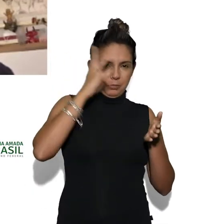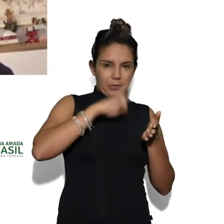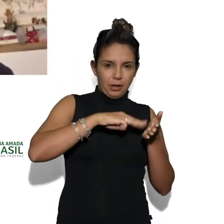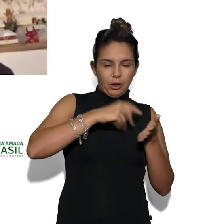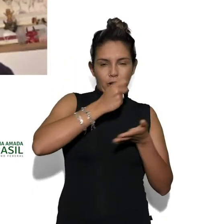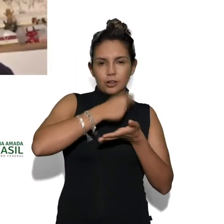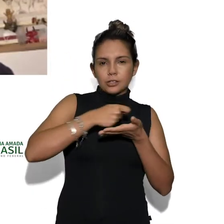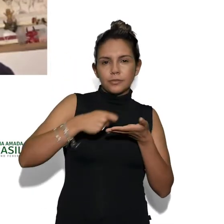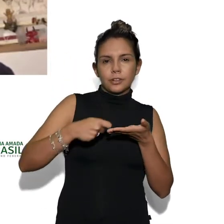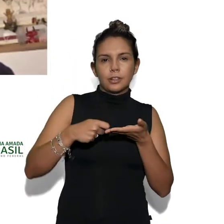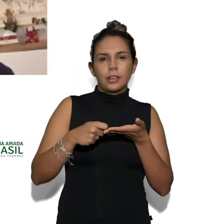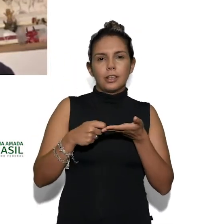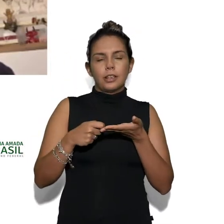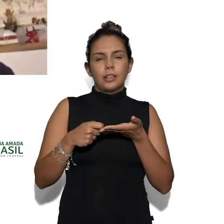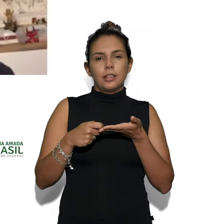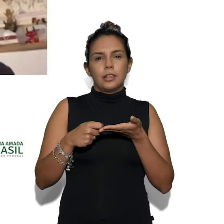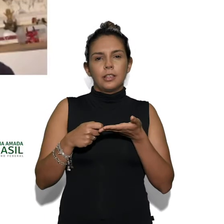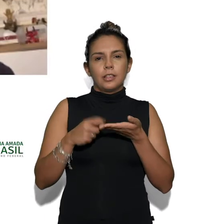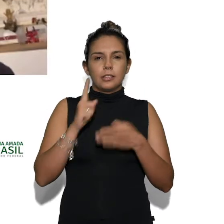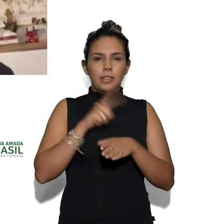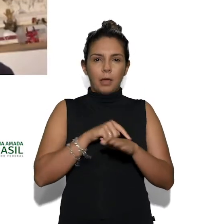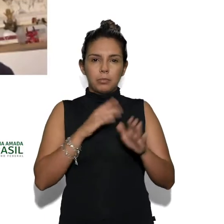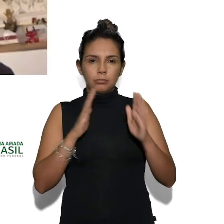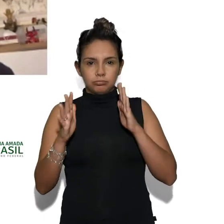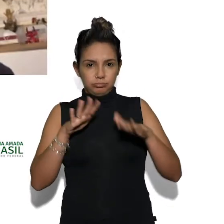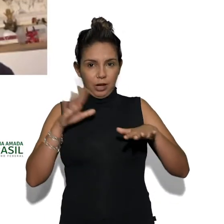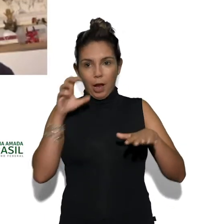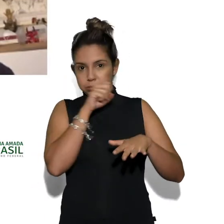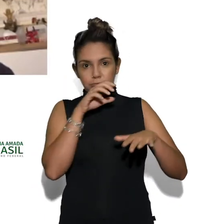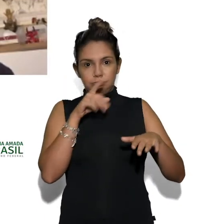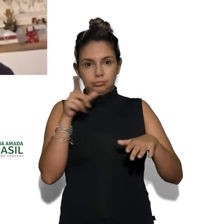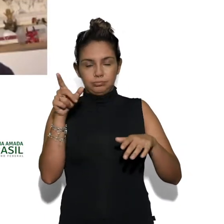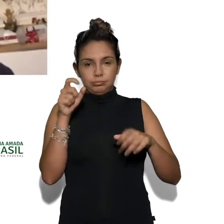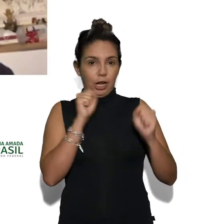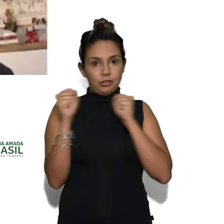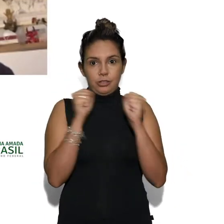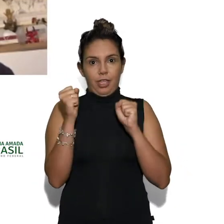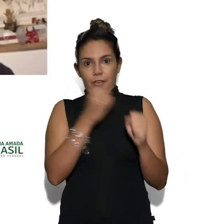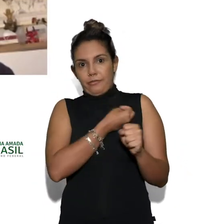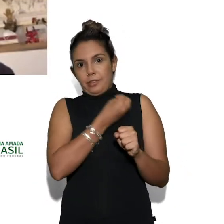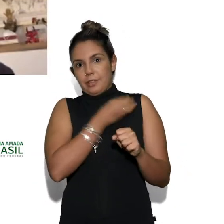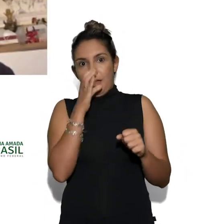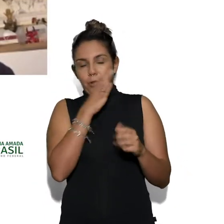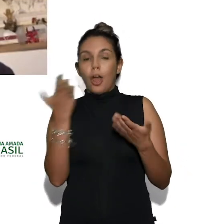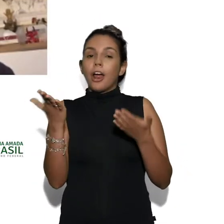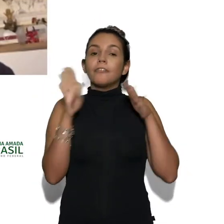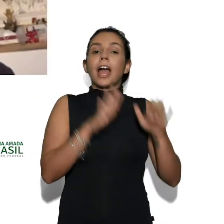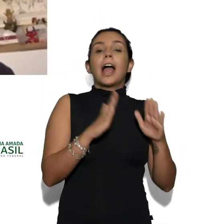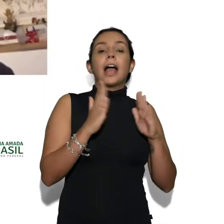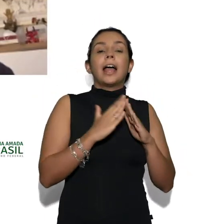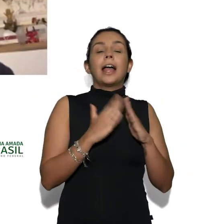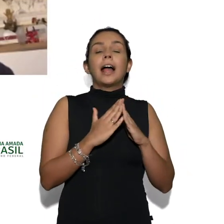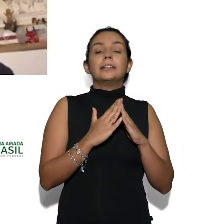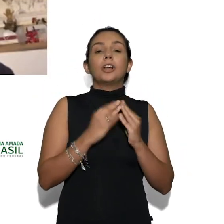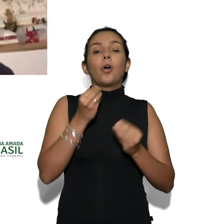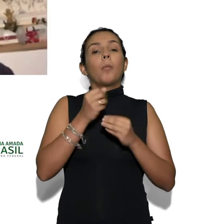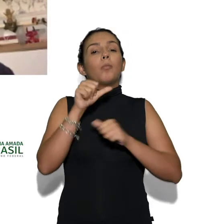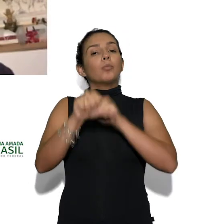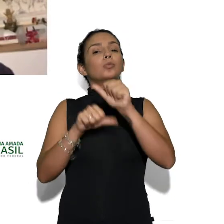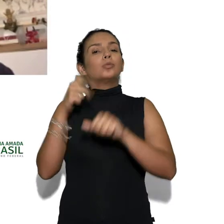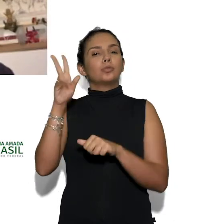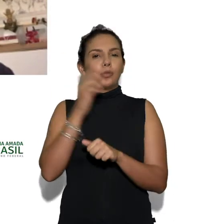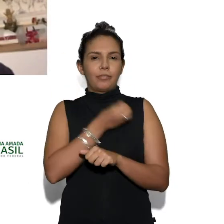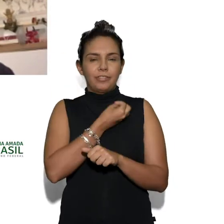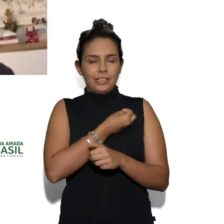Você tinha uma metodologia de escrever estabelecida em tempos agitados, é claro. Agora,